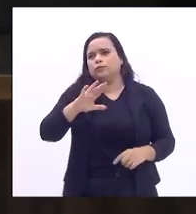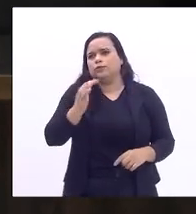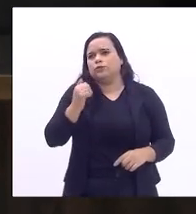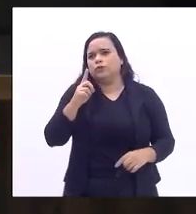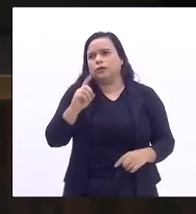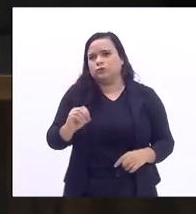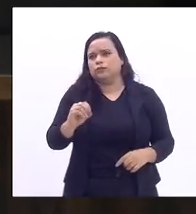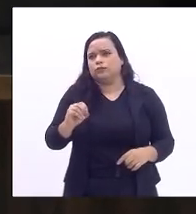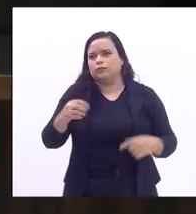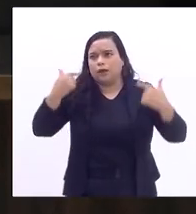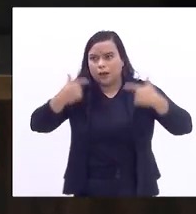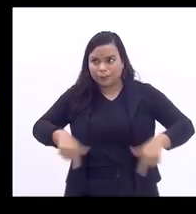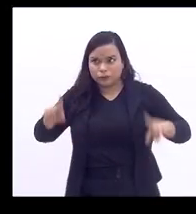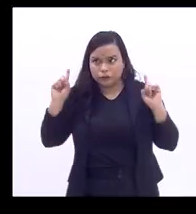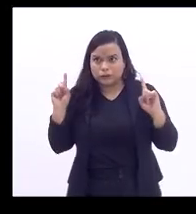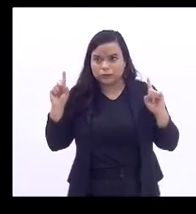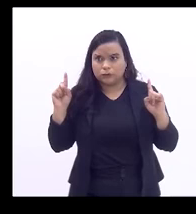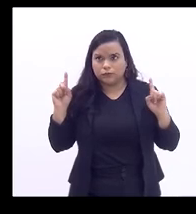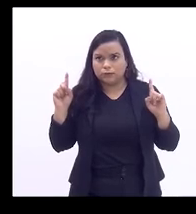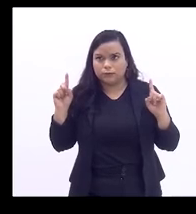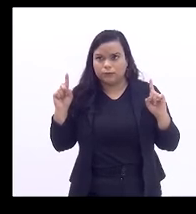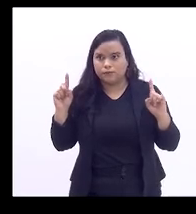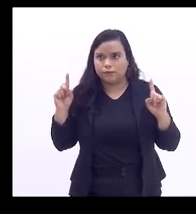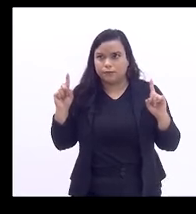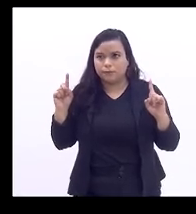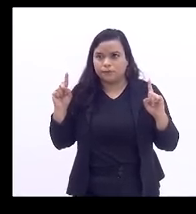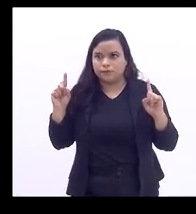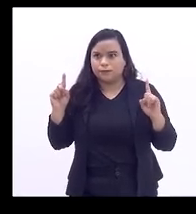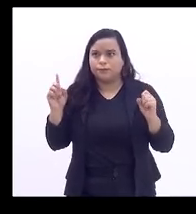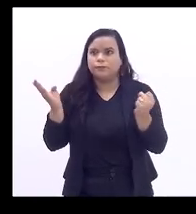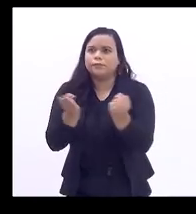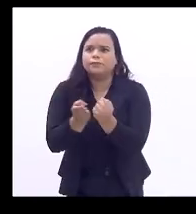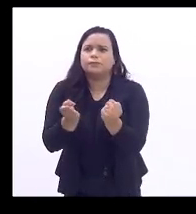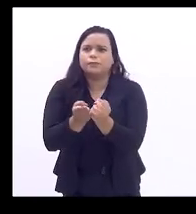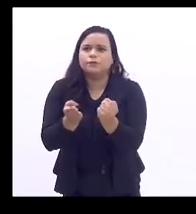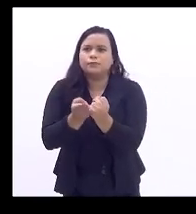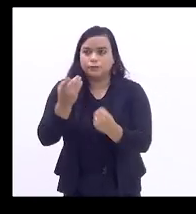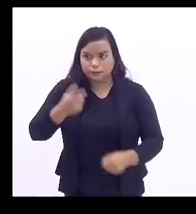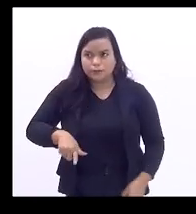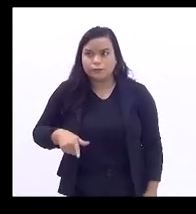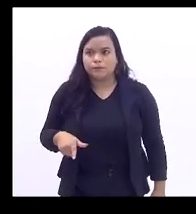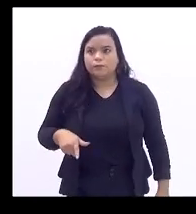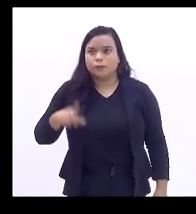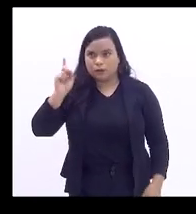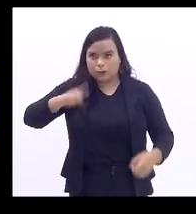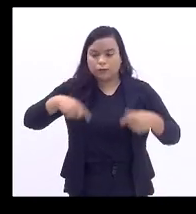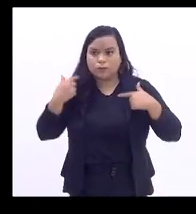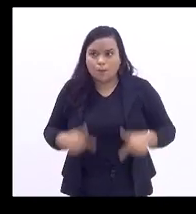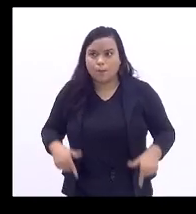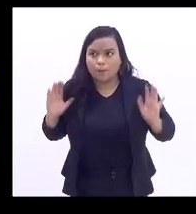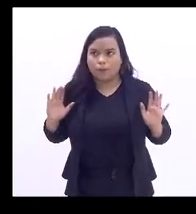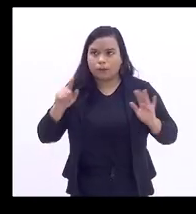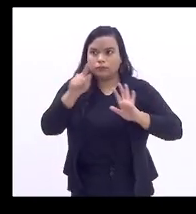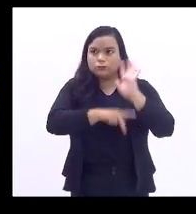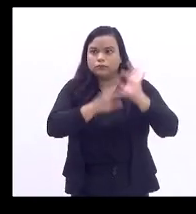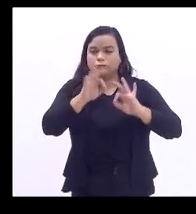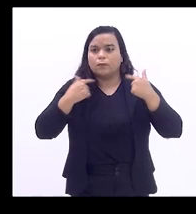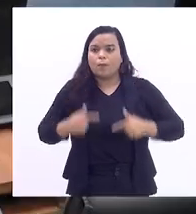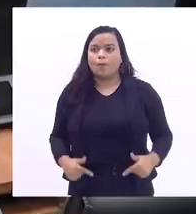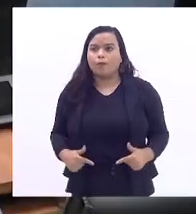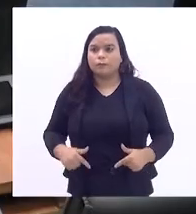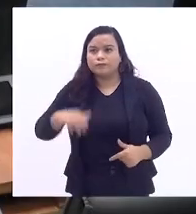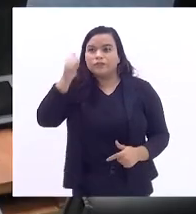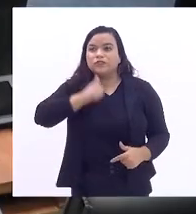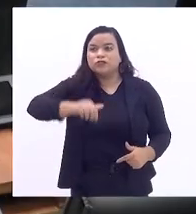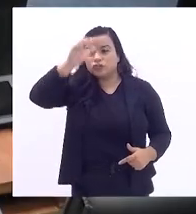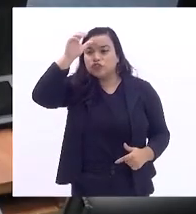a extensão a presidência de novo o Samuel é abstenção nesse projeto na